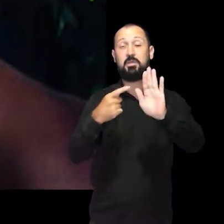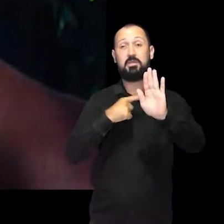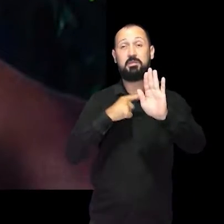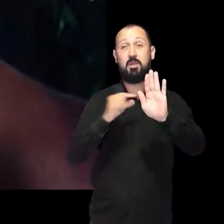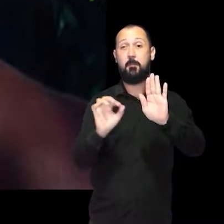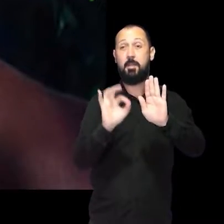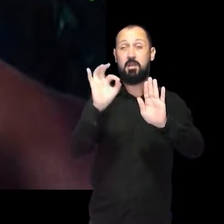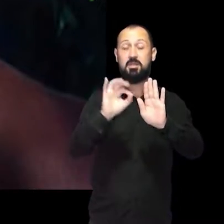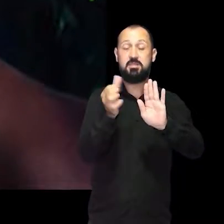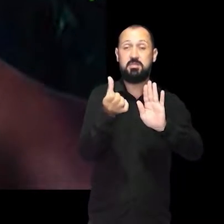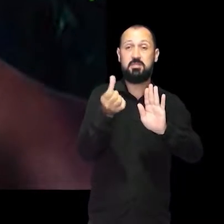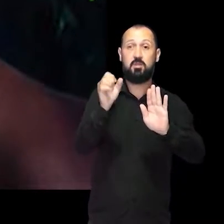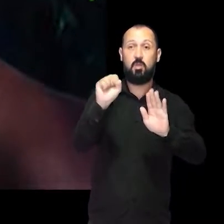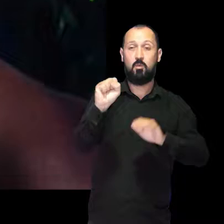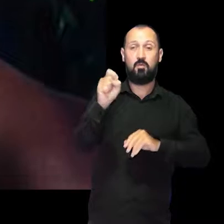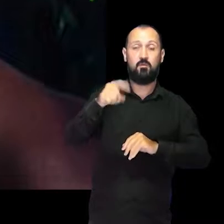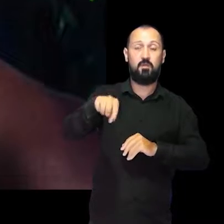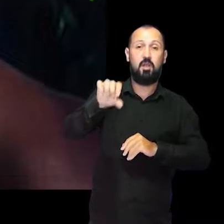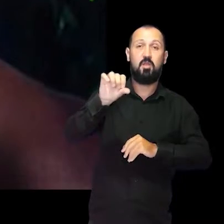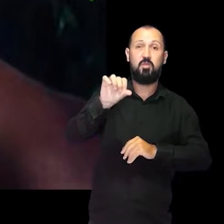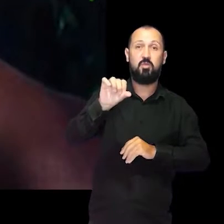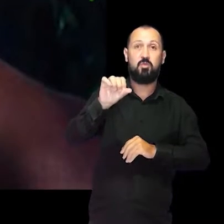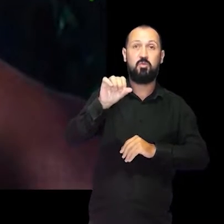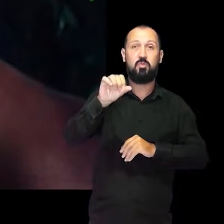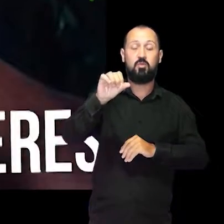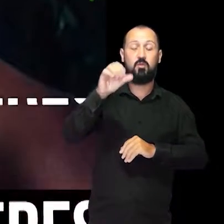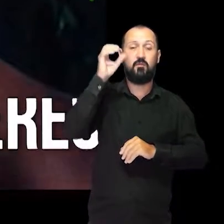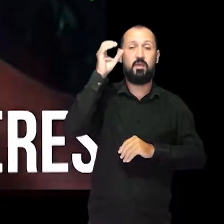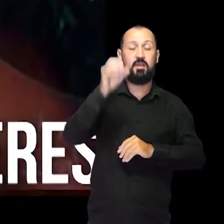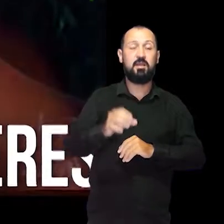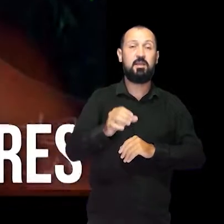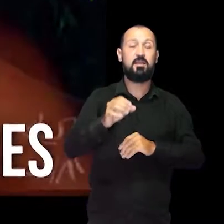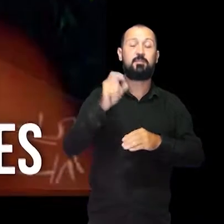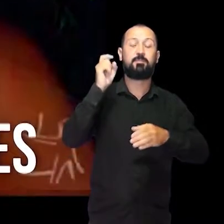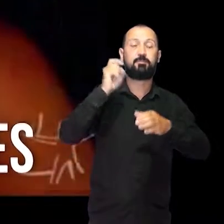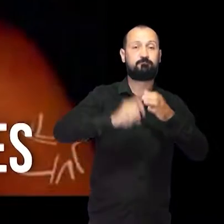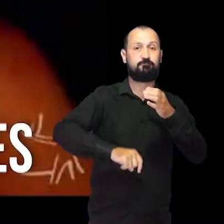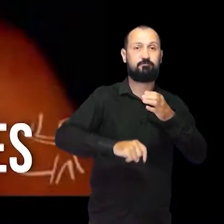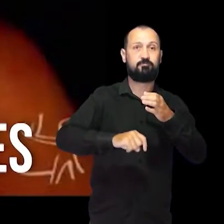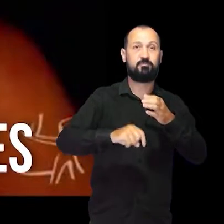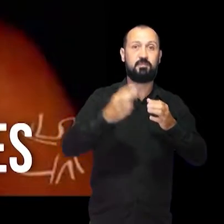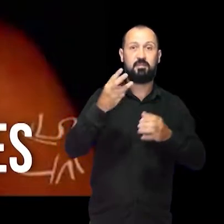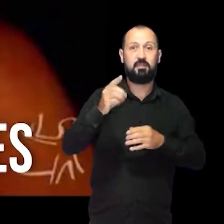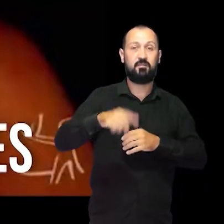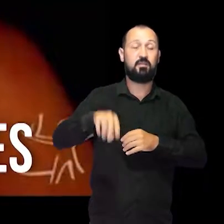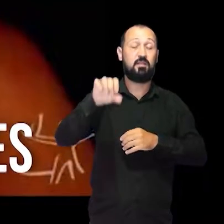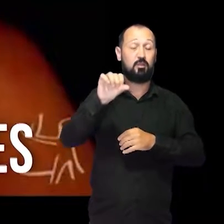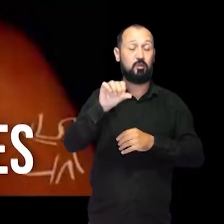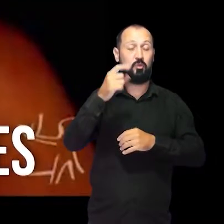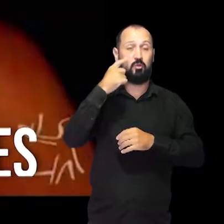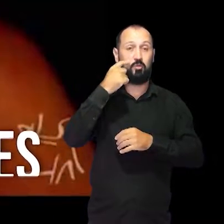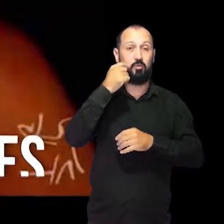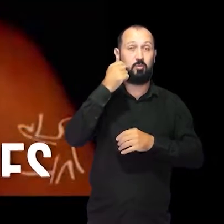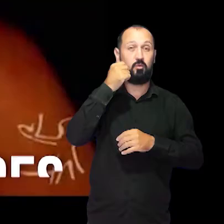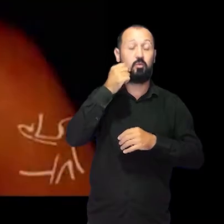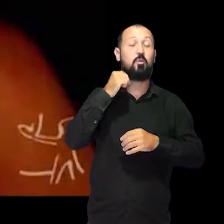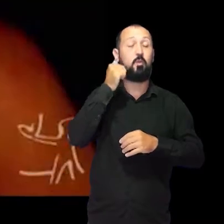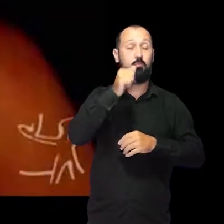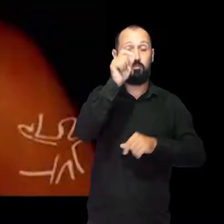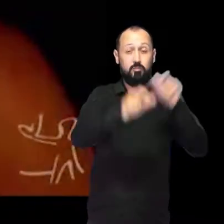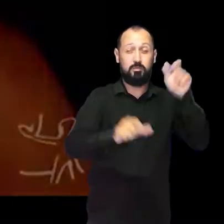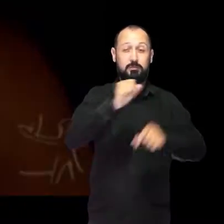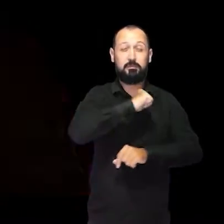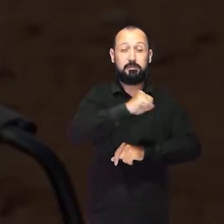de 68,9 crimes sexuais e 3,6 feminicídios a cada 100 mil